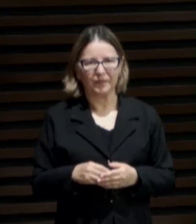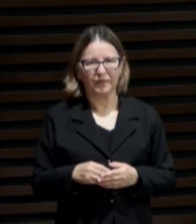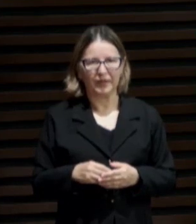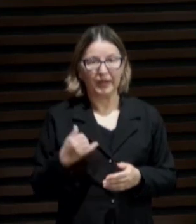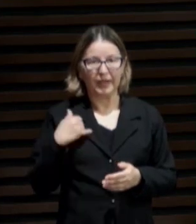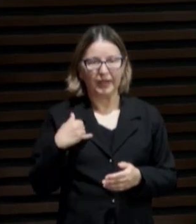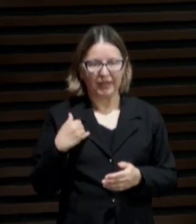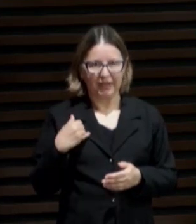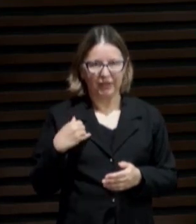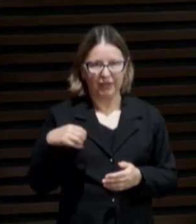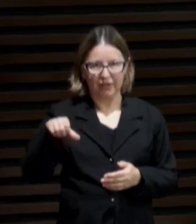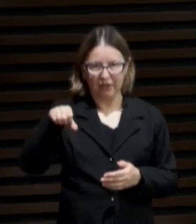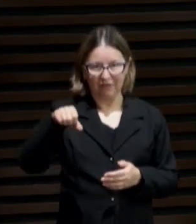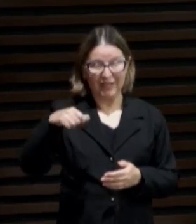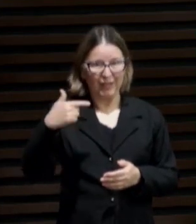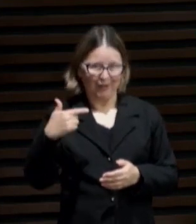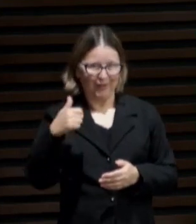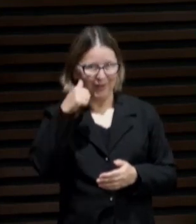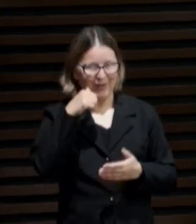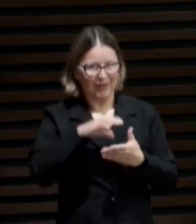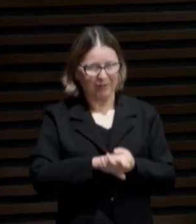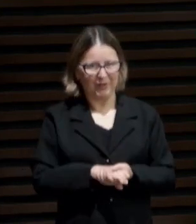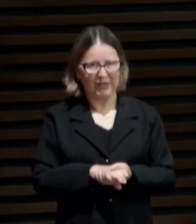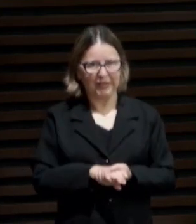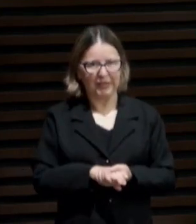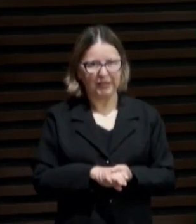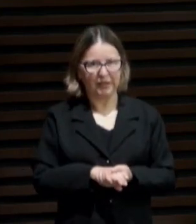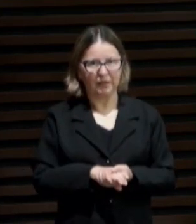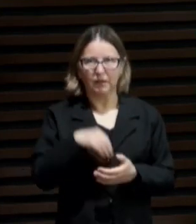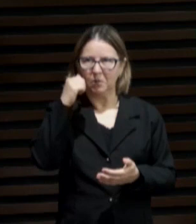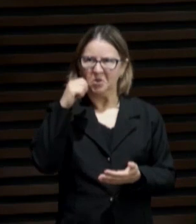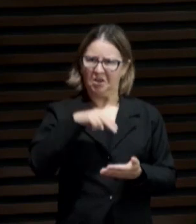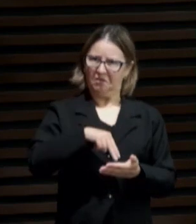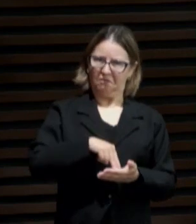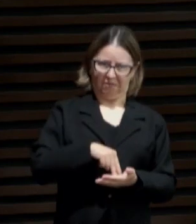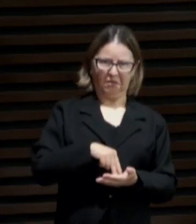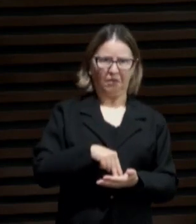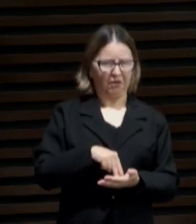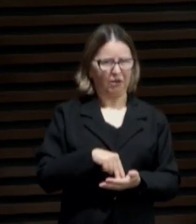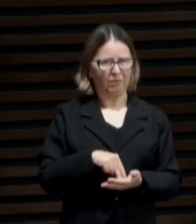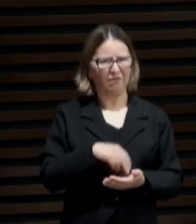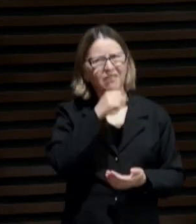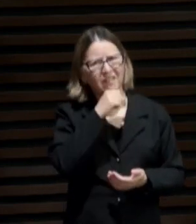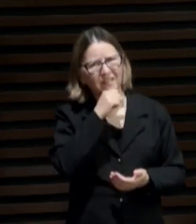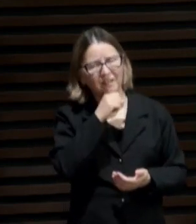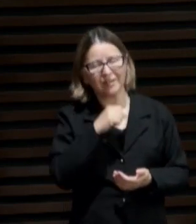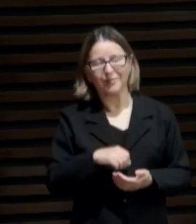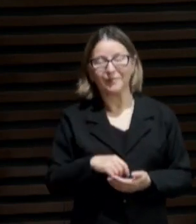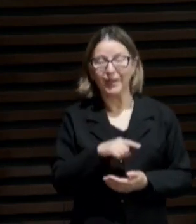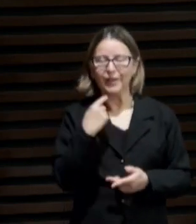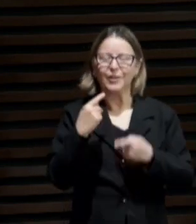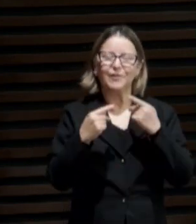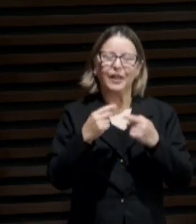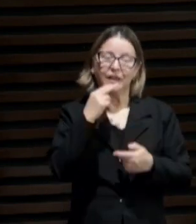numa senhora sóbria, pensa numa senhora firme. E nós estávamos falando dessa coisa da língua. Ela falou: